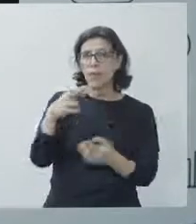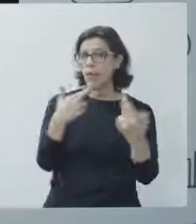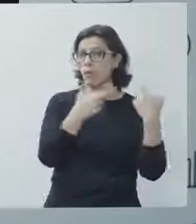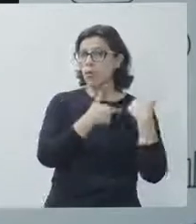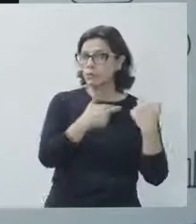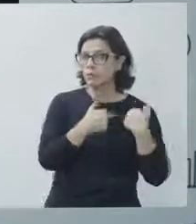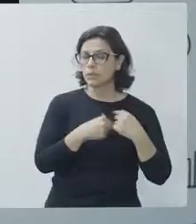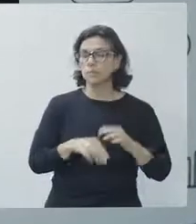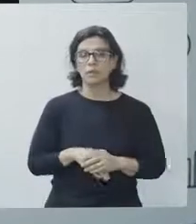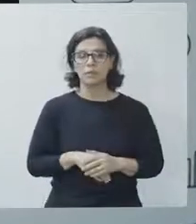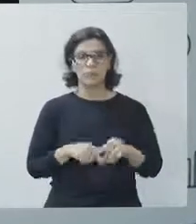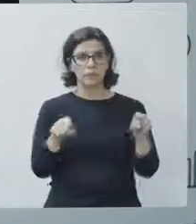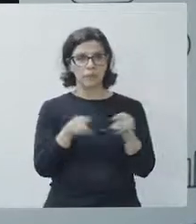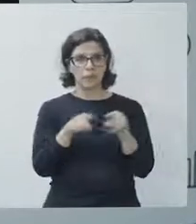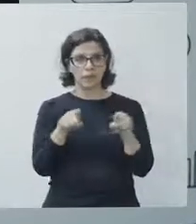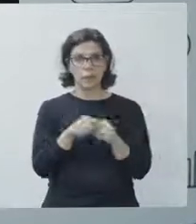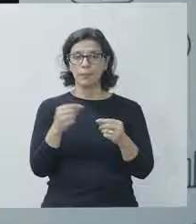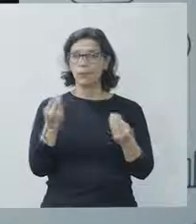responsável, né,